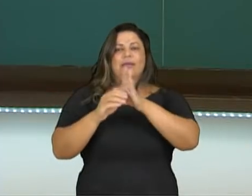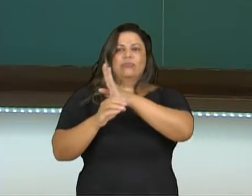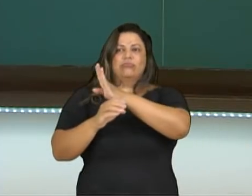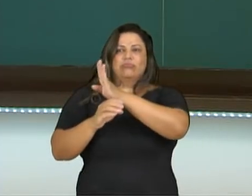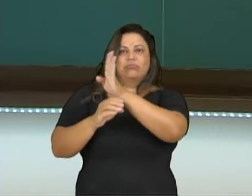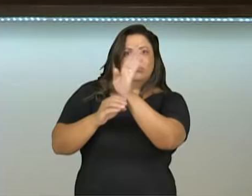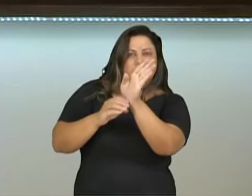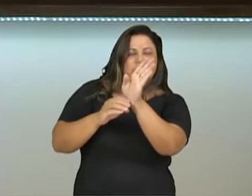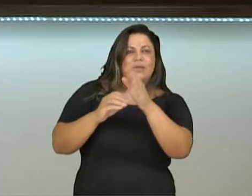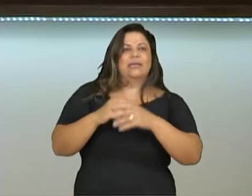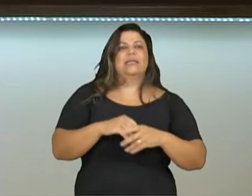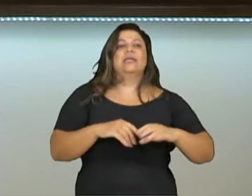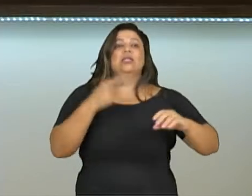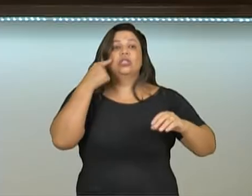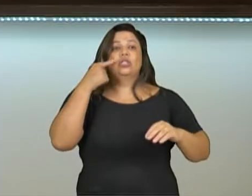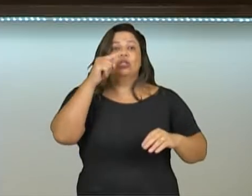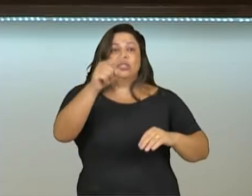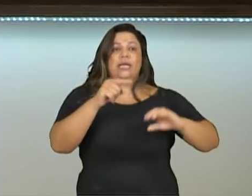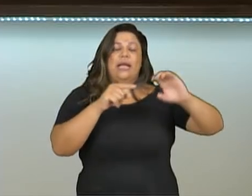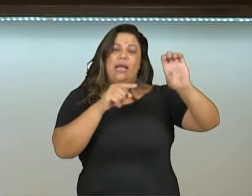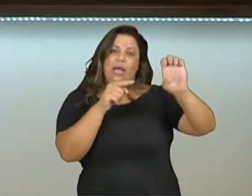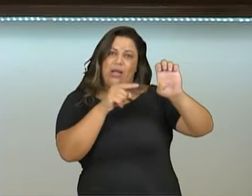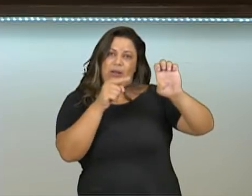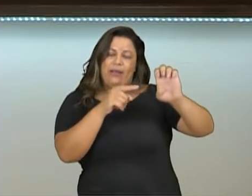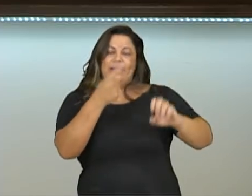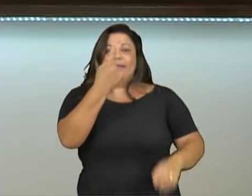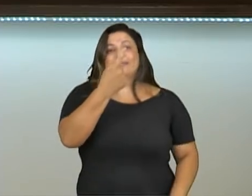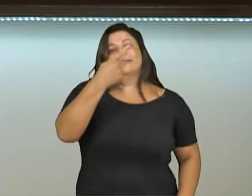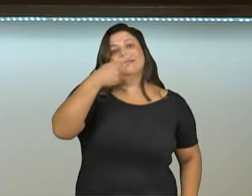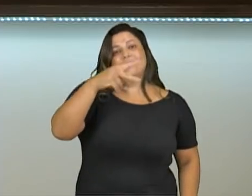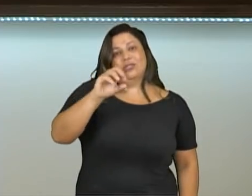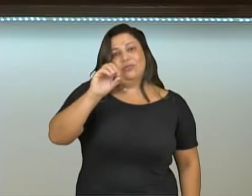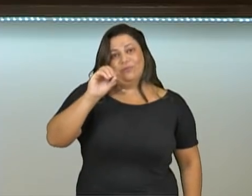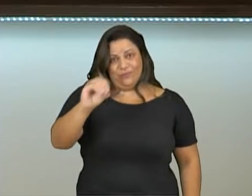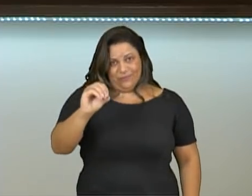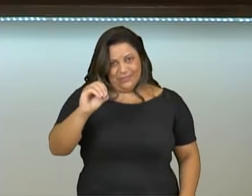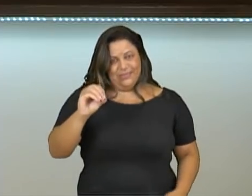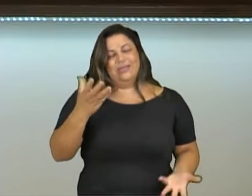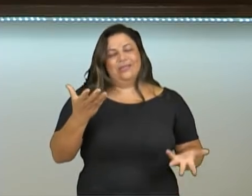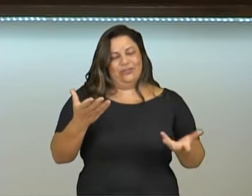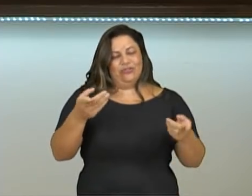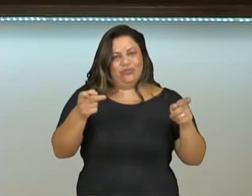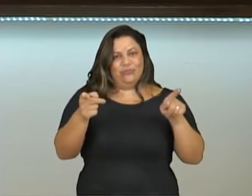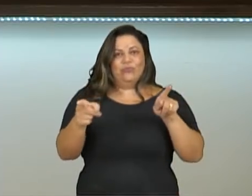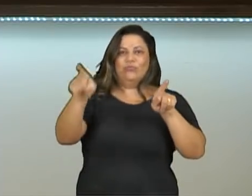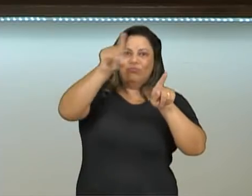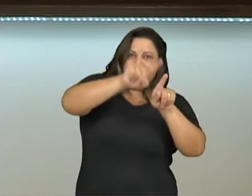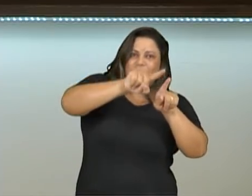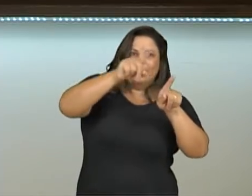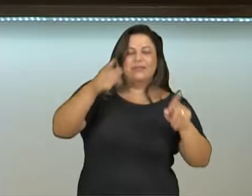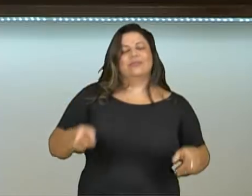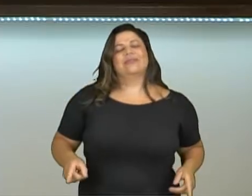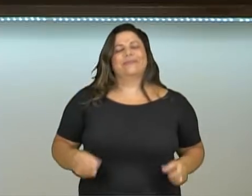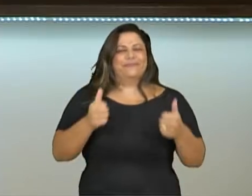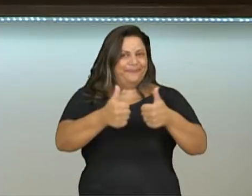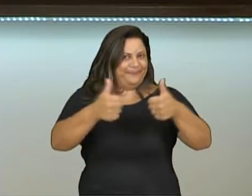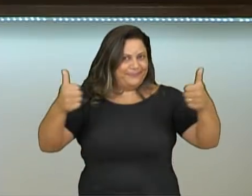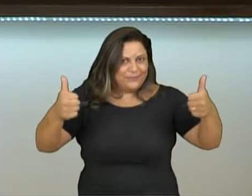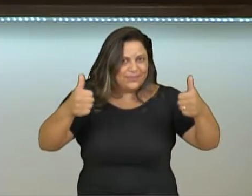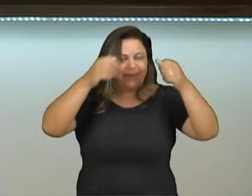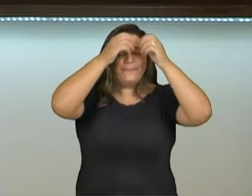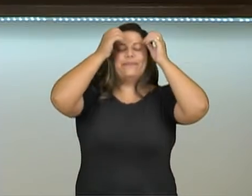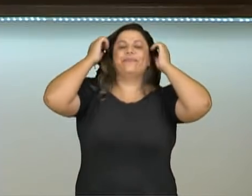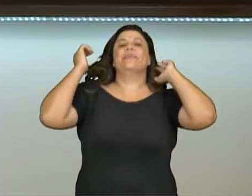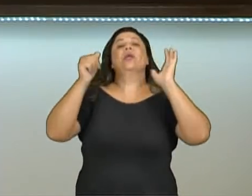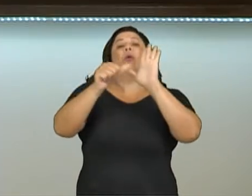no ponto E, que equivale aos 120 graus no sentido anti-horário, que é o que está sendo pedido. Ok, fiz o primeiro